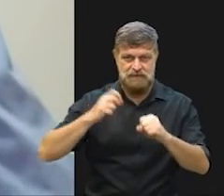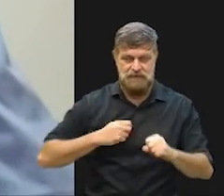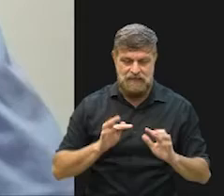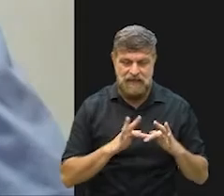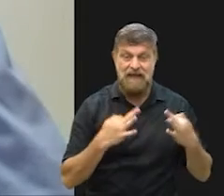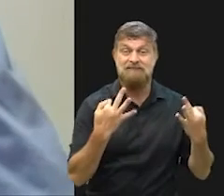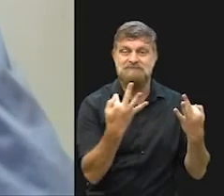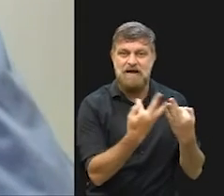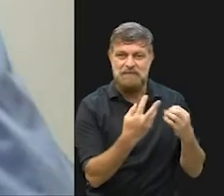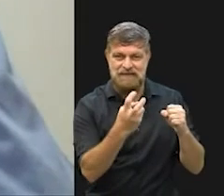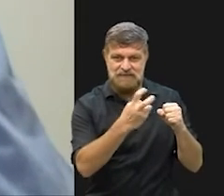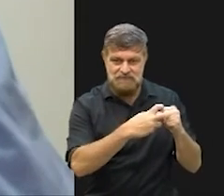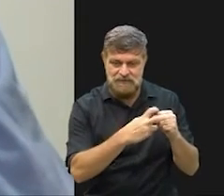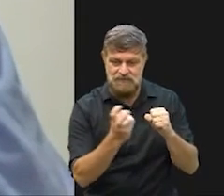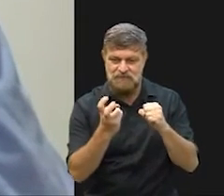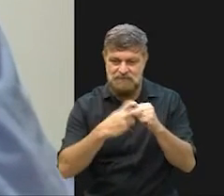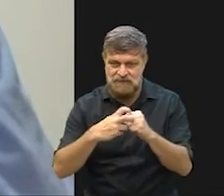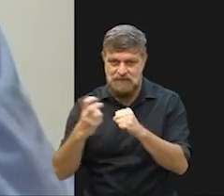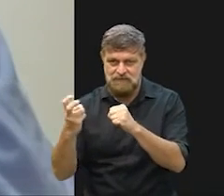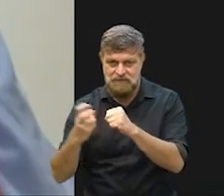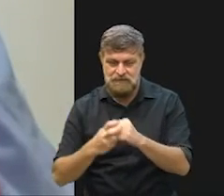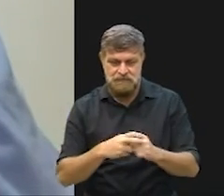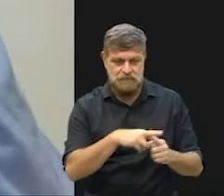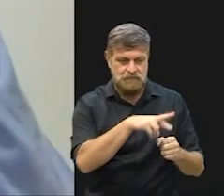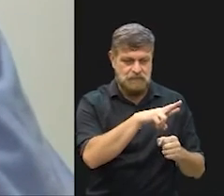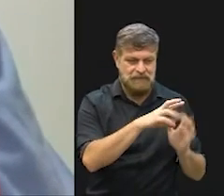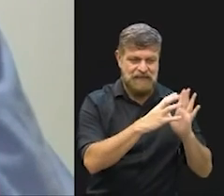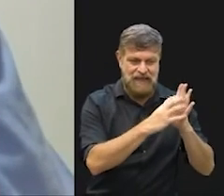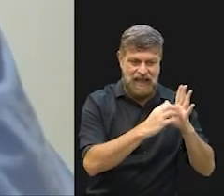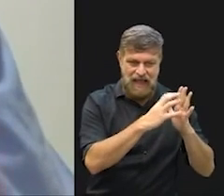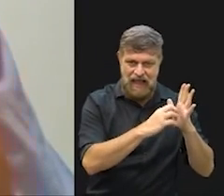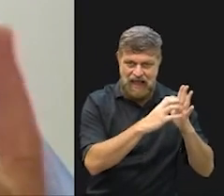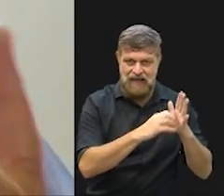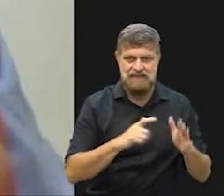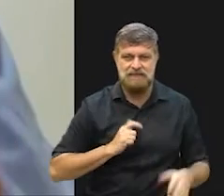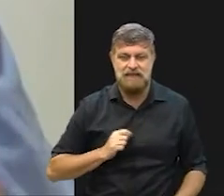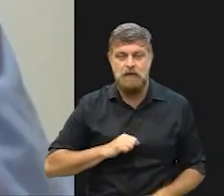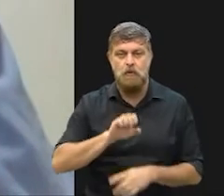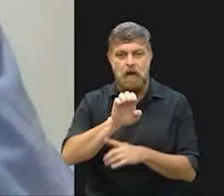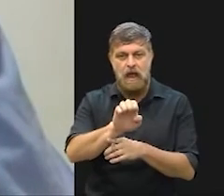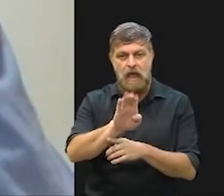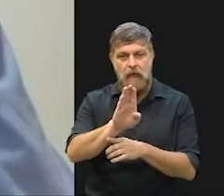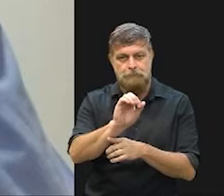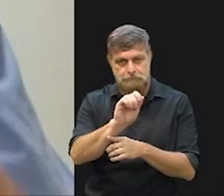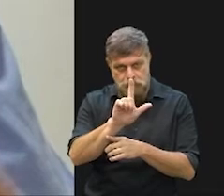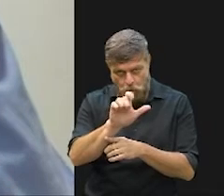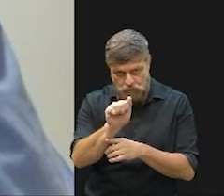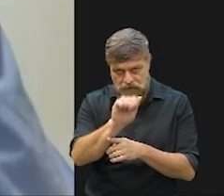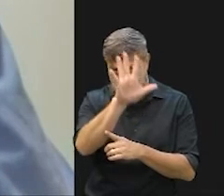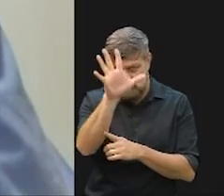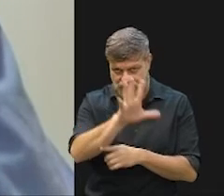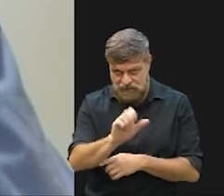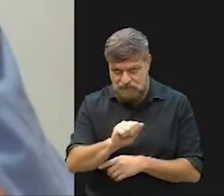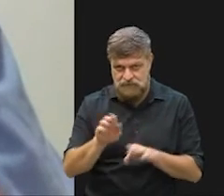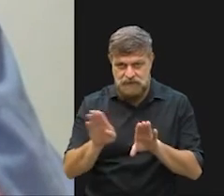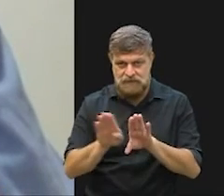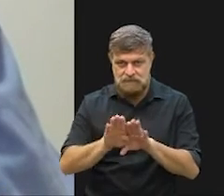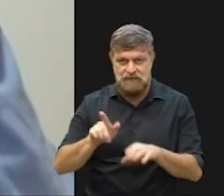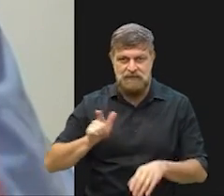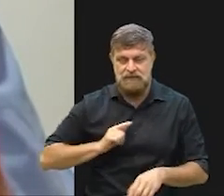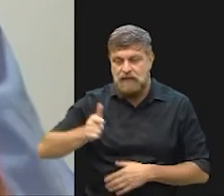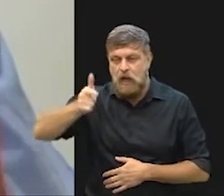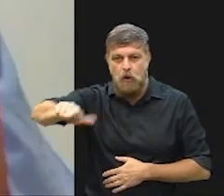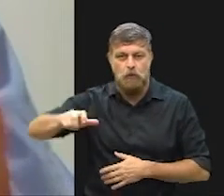vírus. Então, a gente tem o retrovírus, como a AIDS, a gente tem os pilovírus, como o ebola, a gente tem os paramíxicos, como o